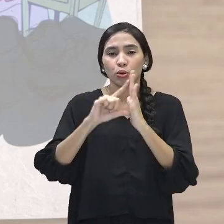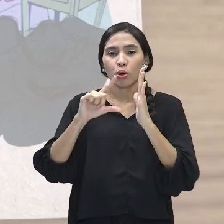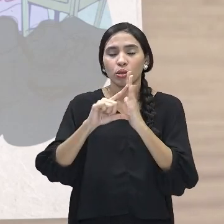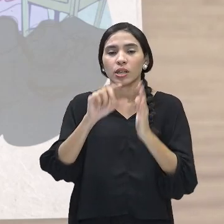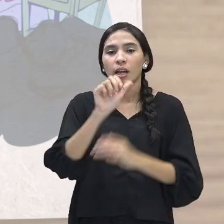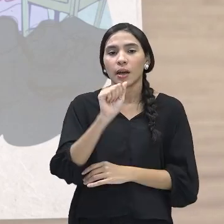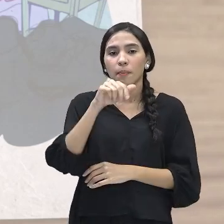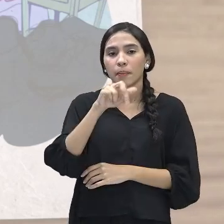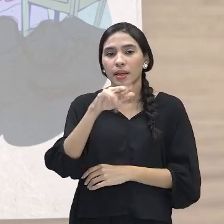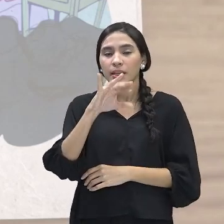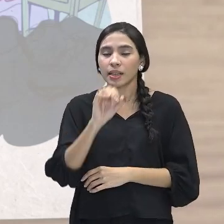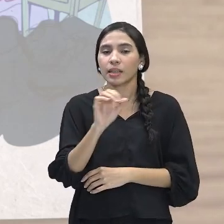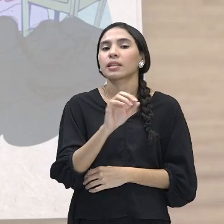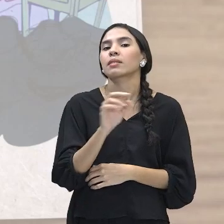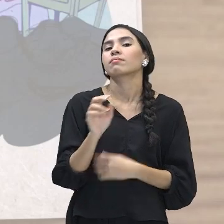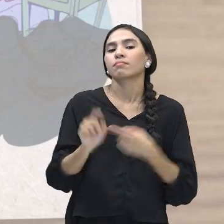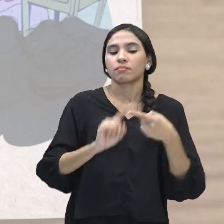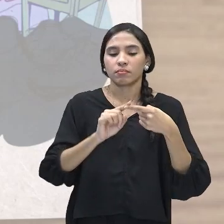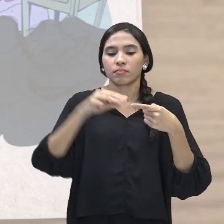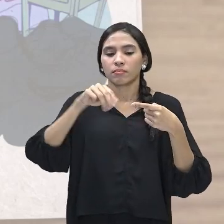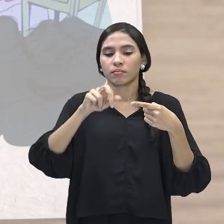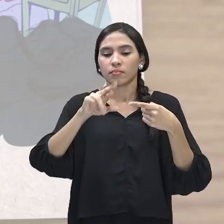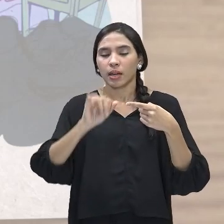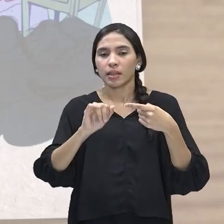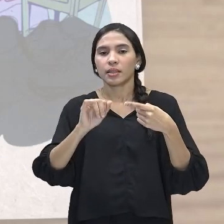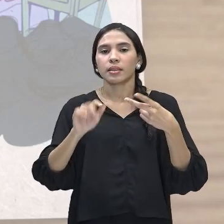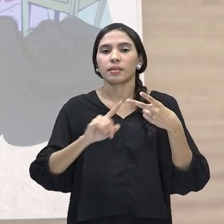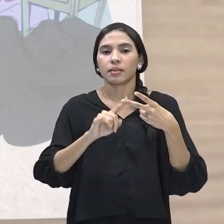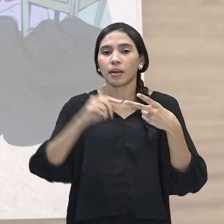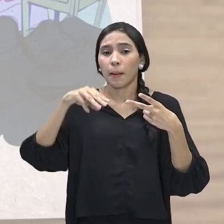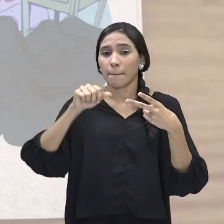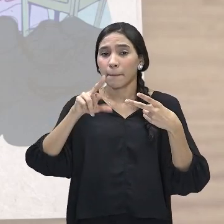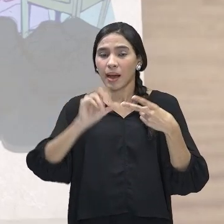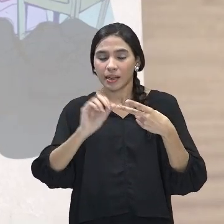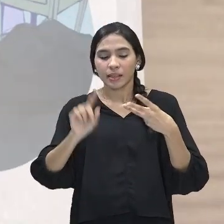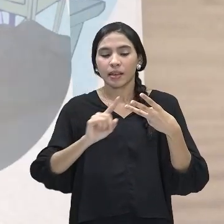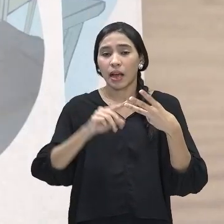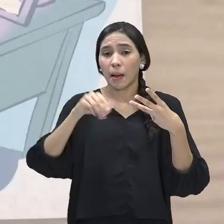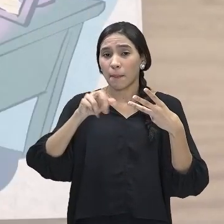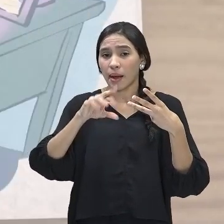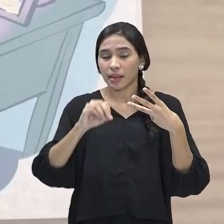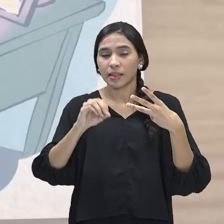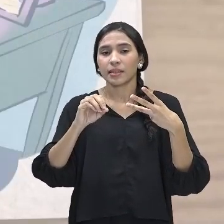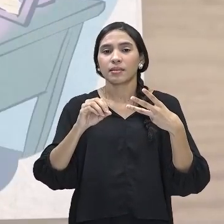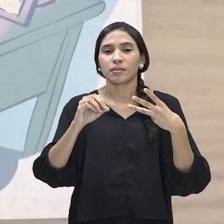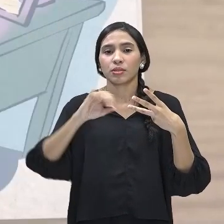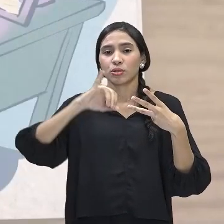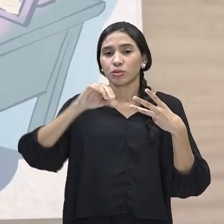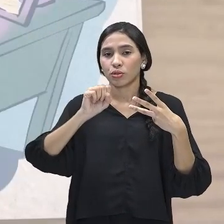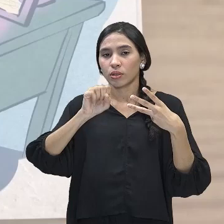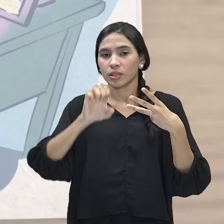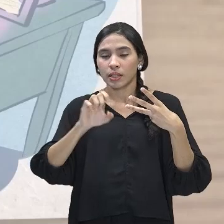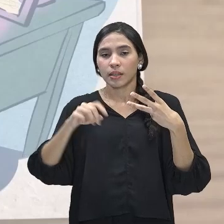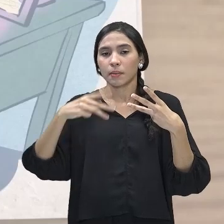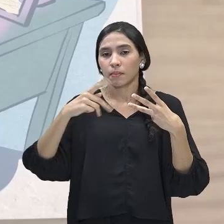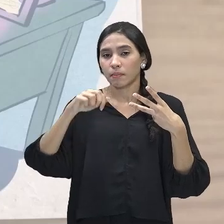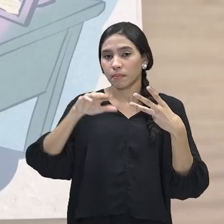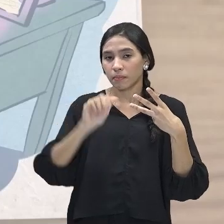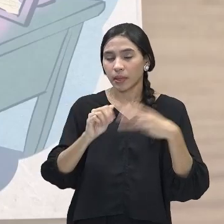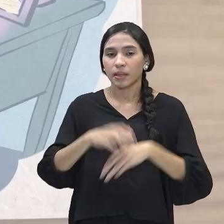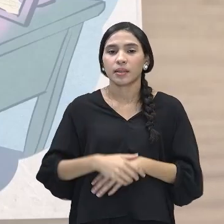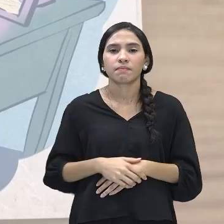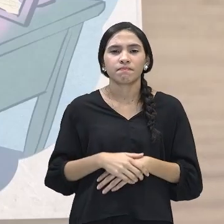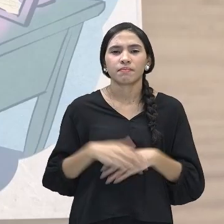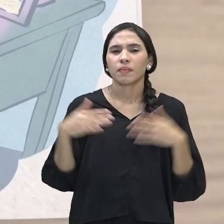3 Marias: Maria da Penha, Maria da Graça e Maria José. Um de seus maiores prazeres nas horas vagas